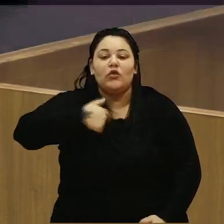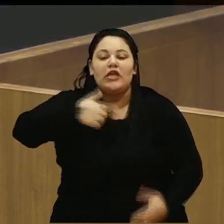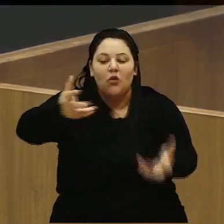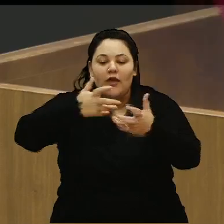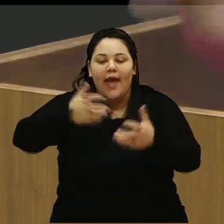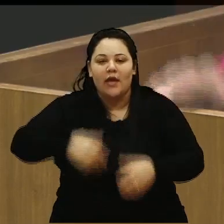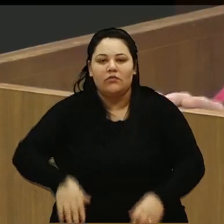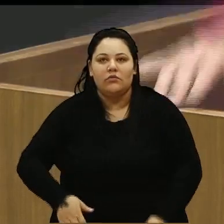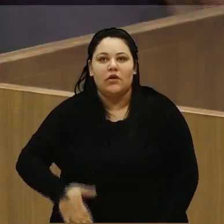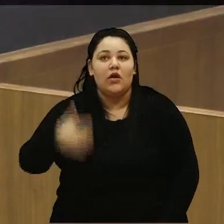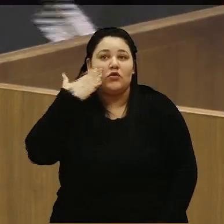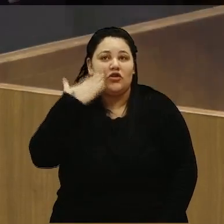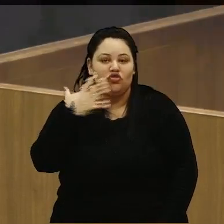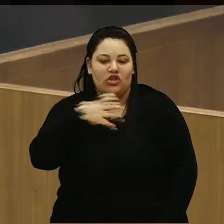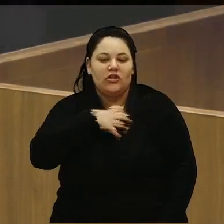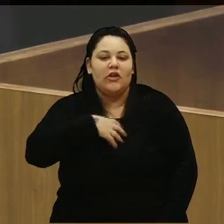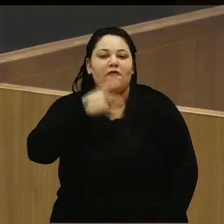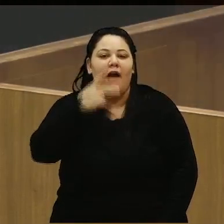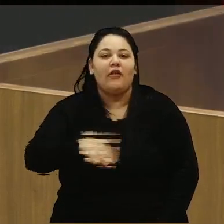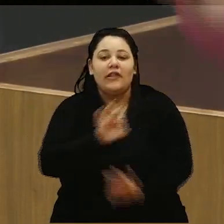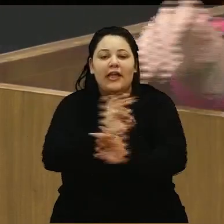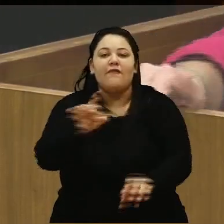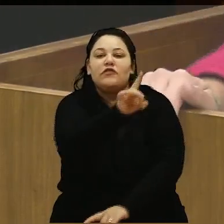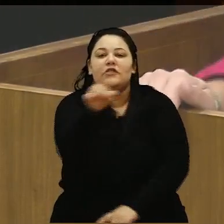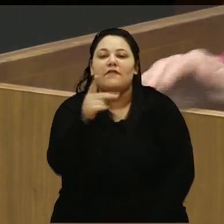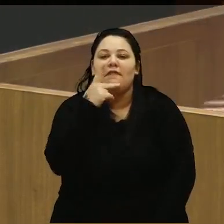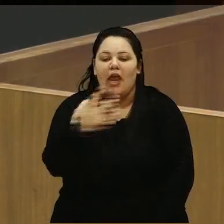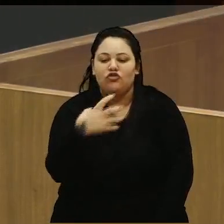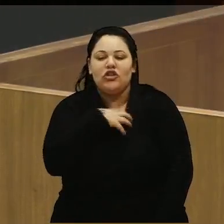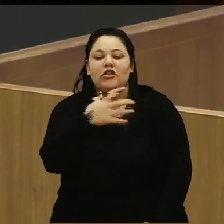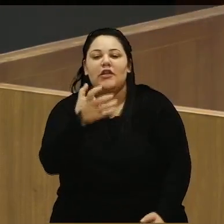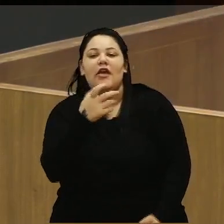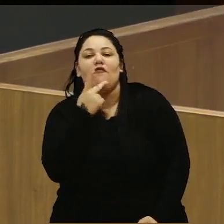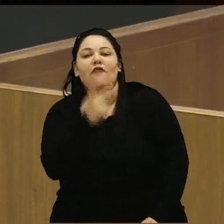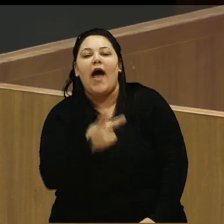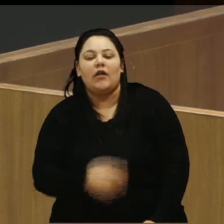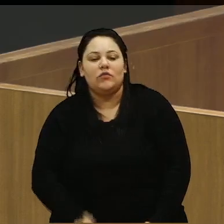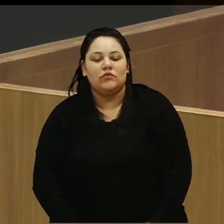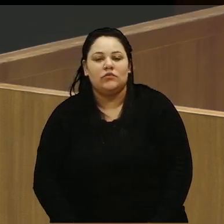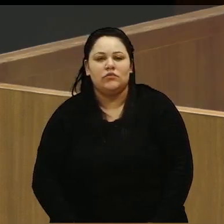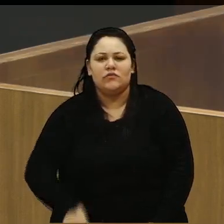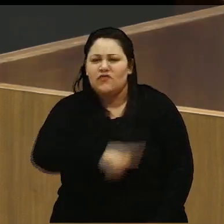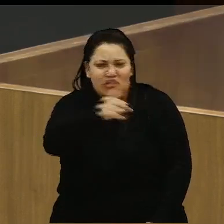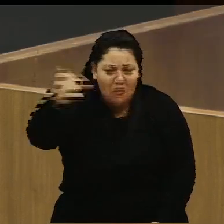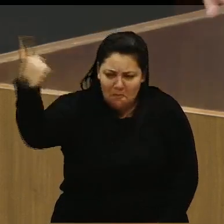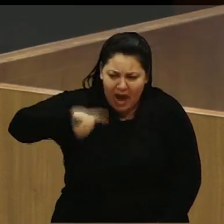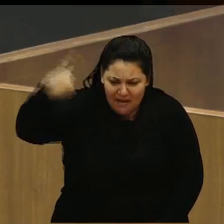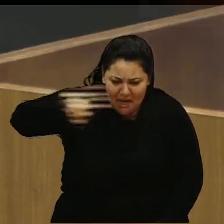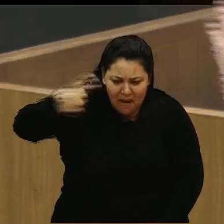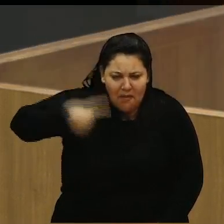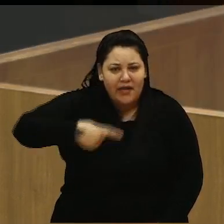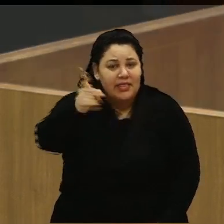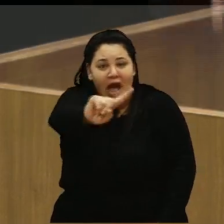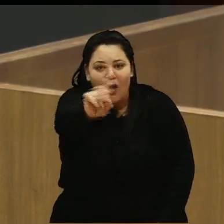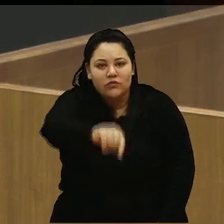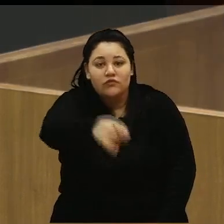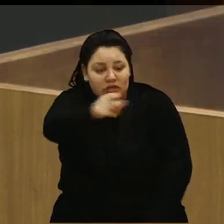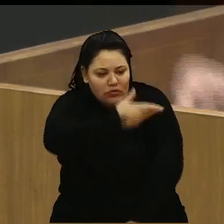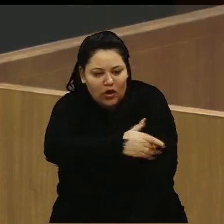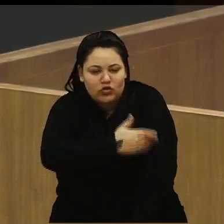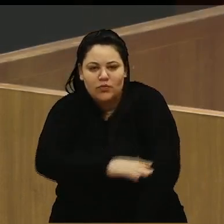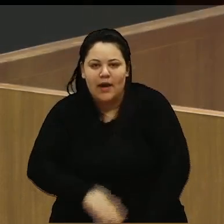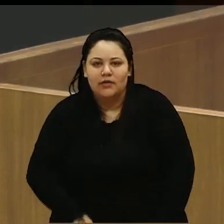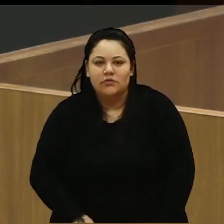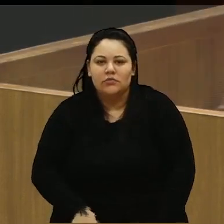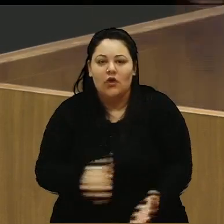sei o jeito que eu falo. E ninguém vai me dizer como que eu tenho que falar ou como eu não tenho que falar. Se vocês não estão acostumados com isso, se